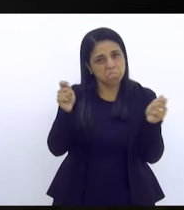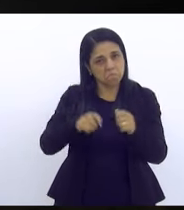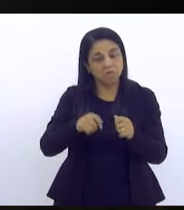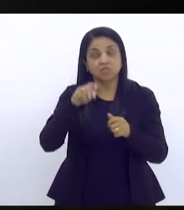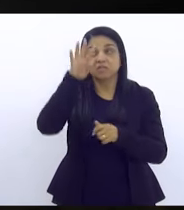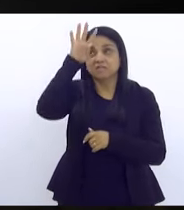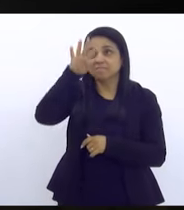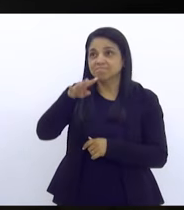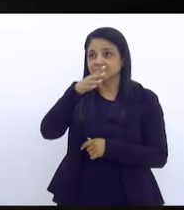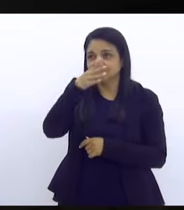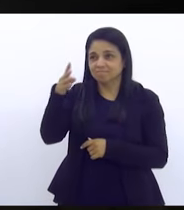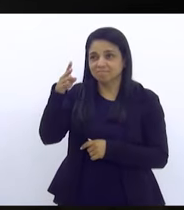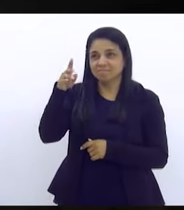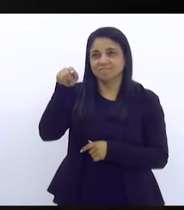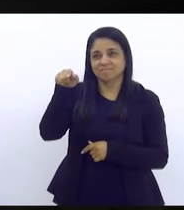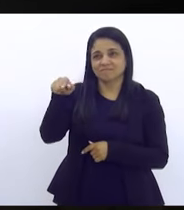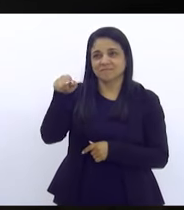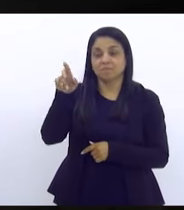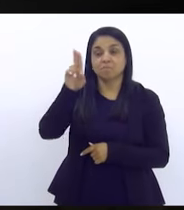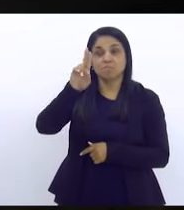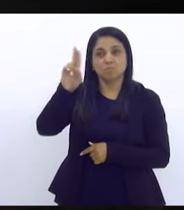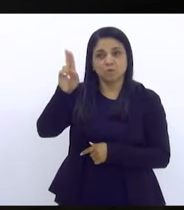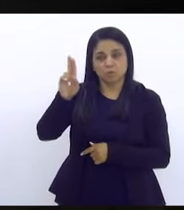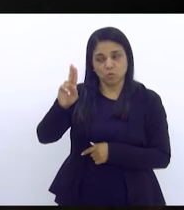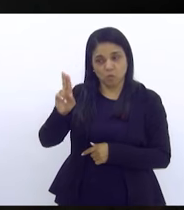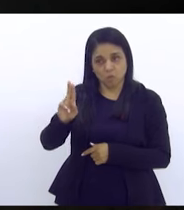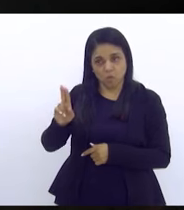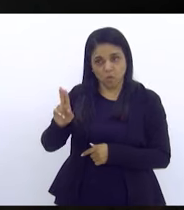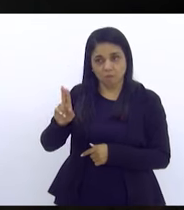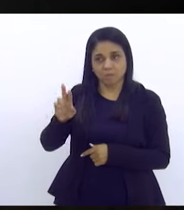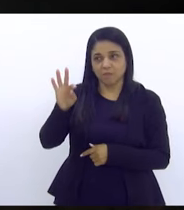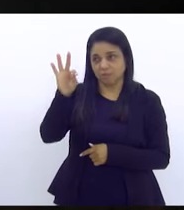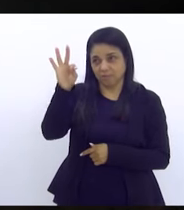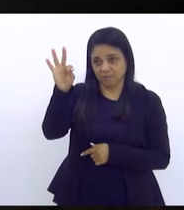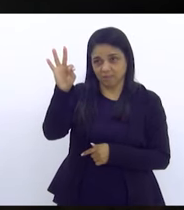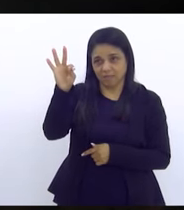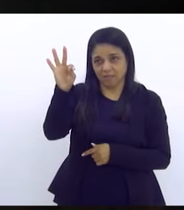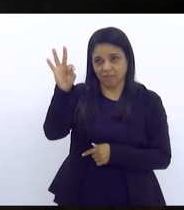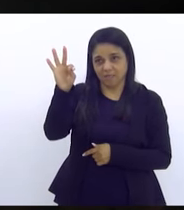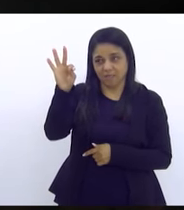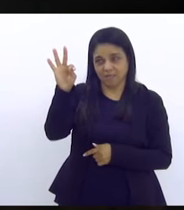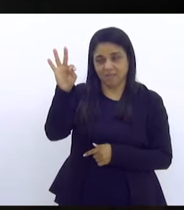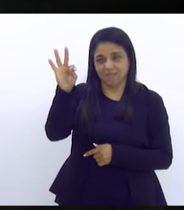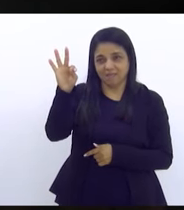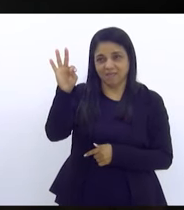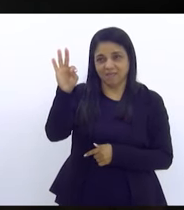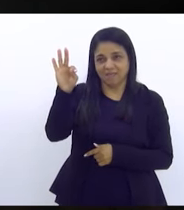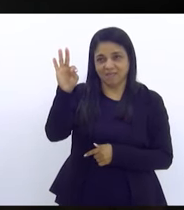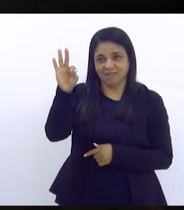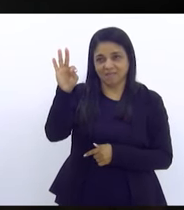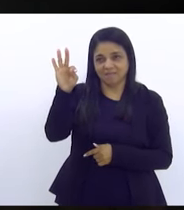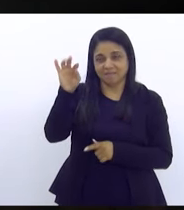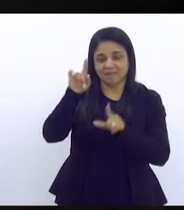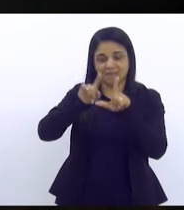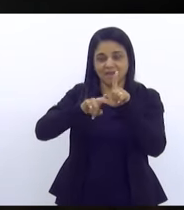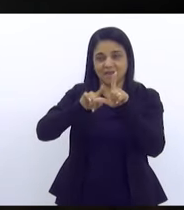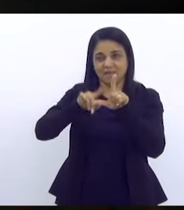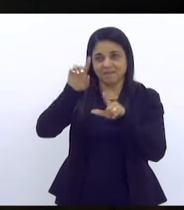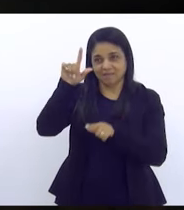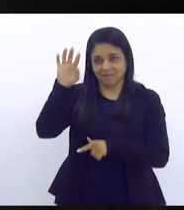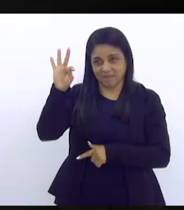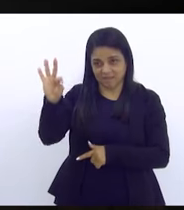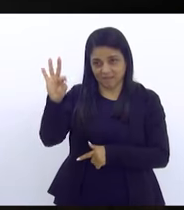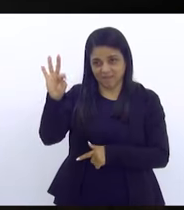aqui, desse lado aqui, que aparece meu nome, por causa do T, é um dos últimos nomes, que é em ordem alfabética,